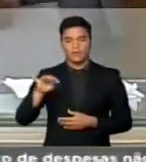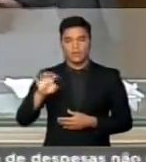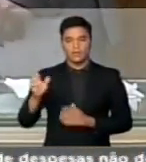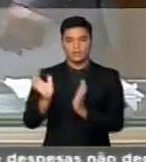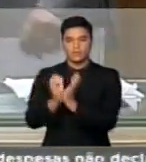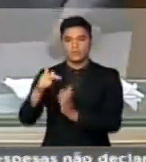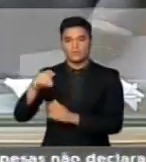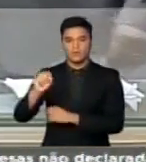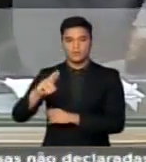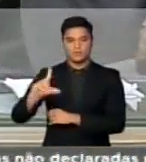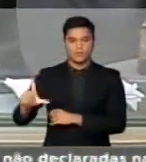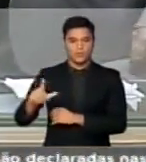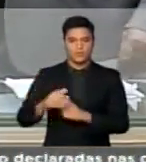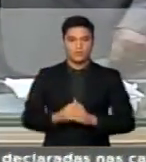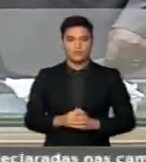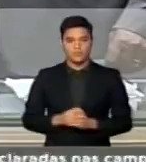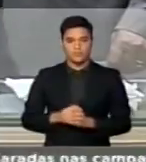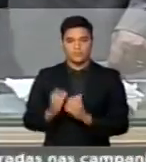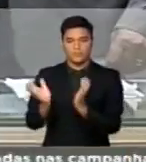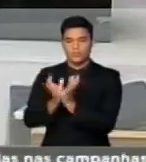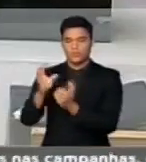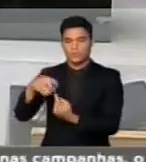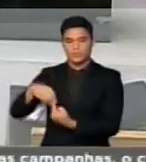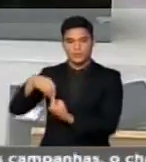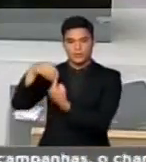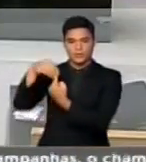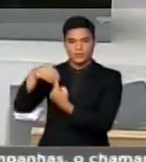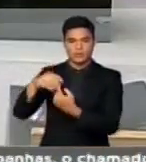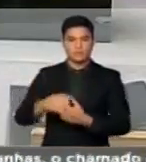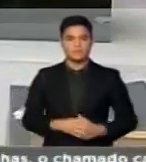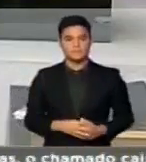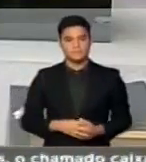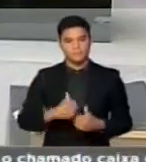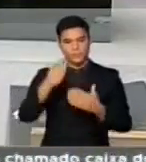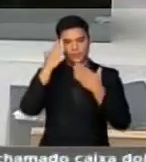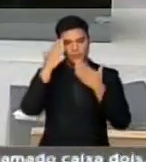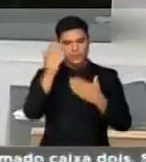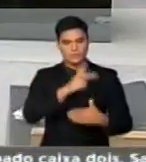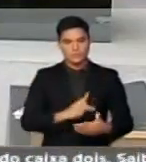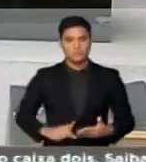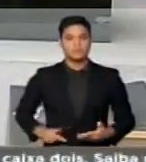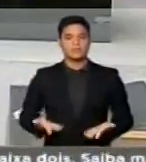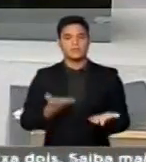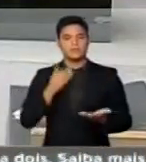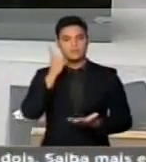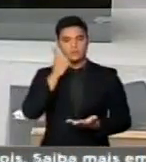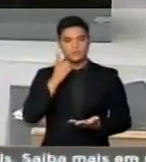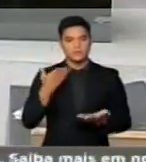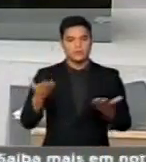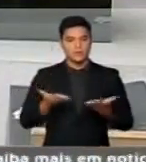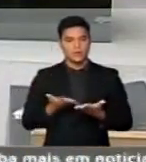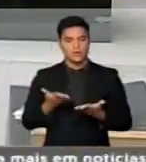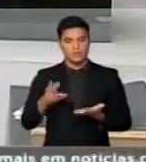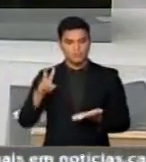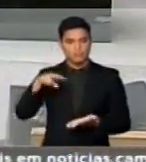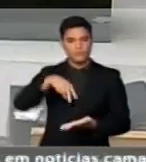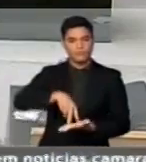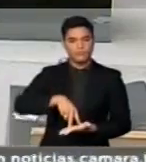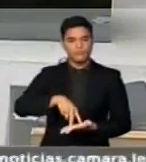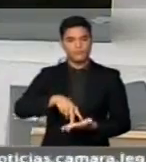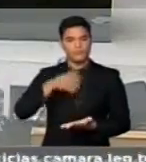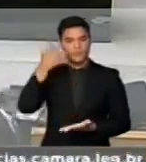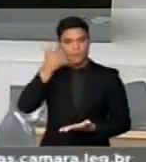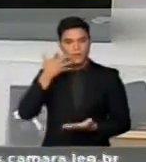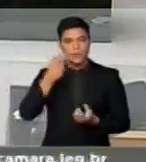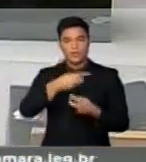PSOL, que falará pela liderança. Muito obrigado, presidente. Presidente, eu assumi a tribuna essa tarde para tratar de